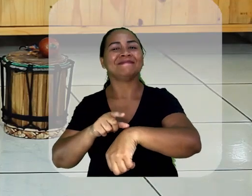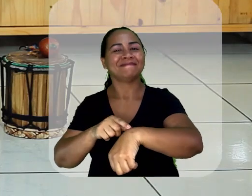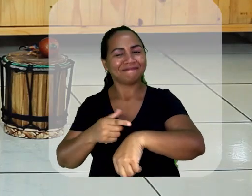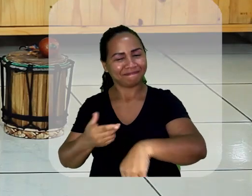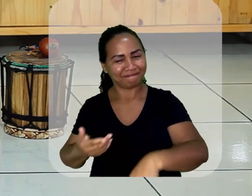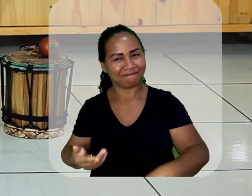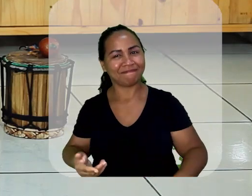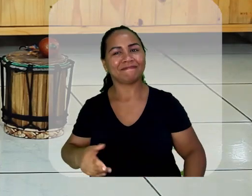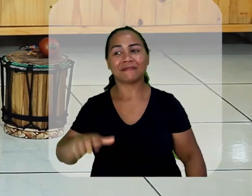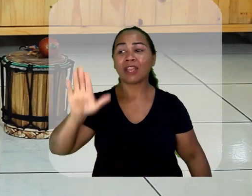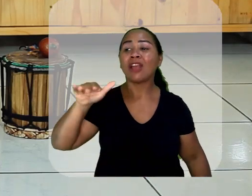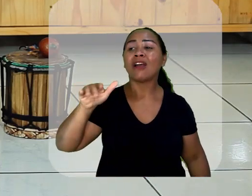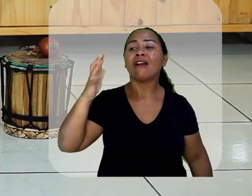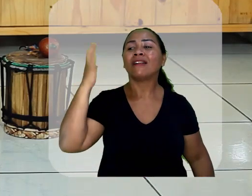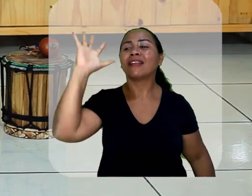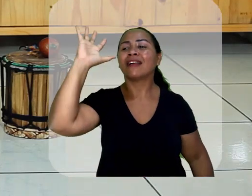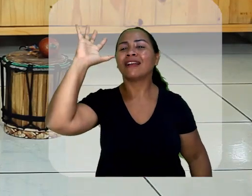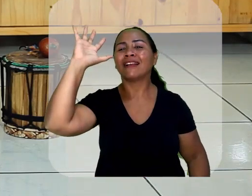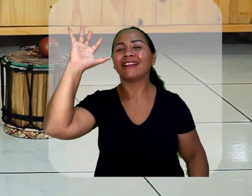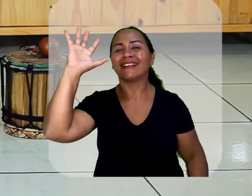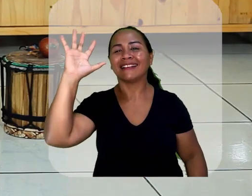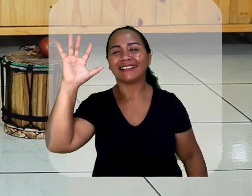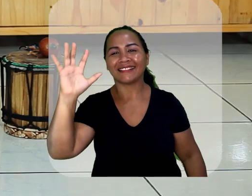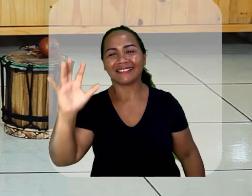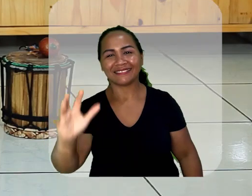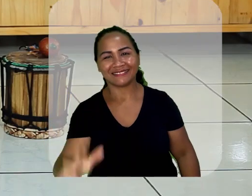ei, tempo.